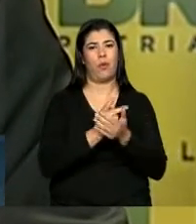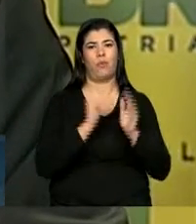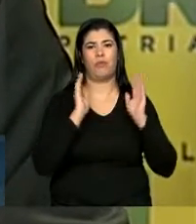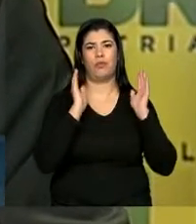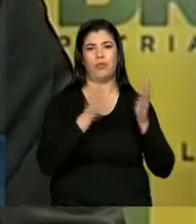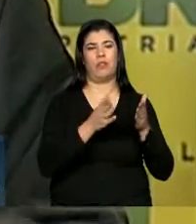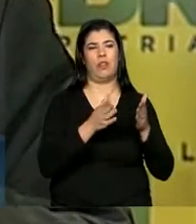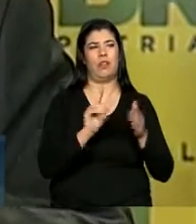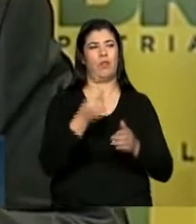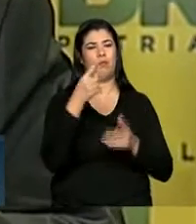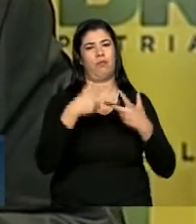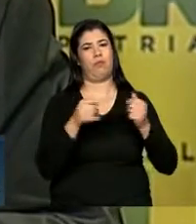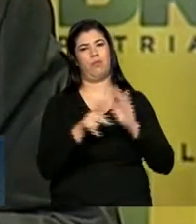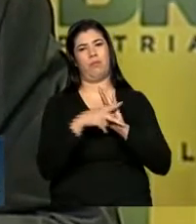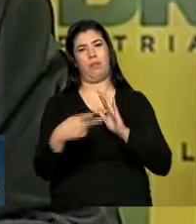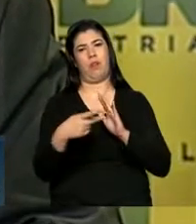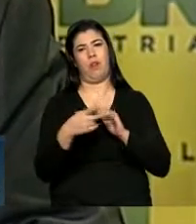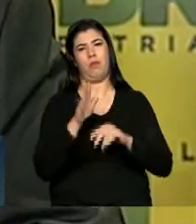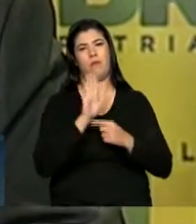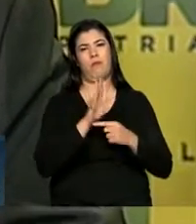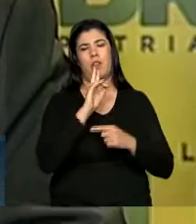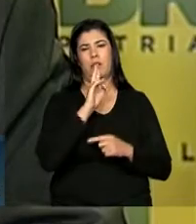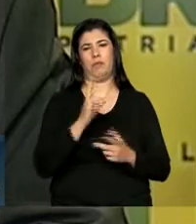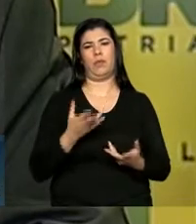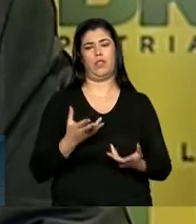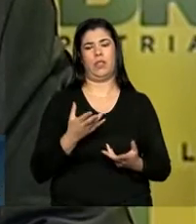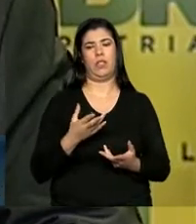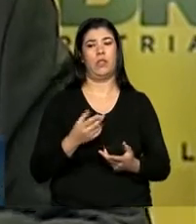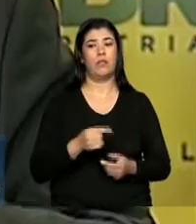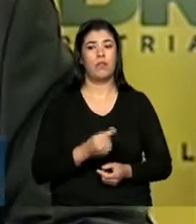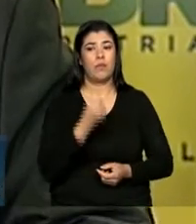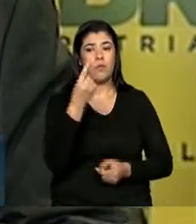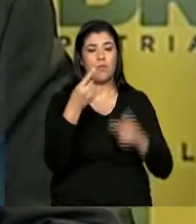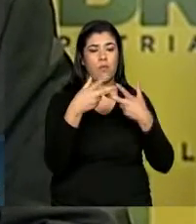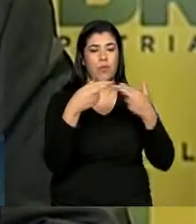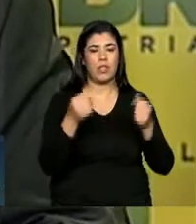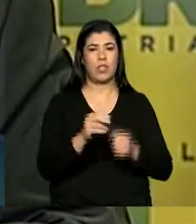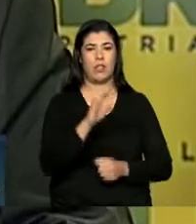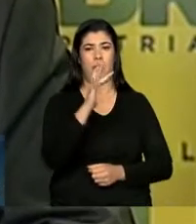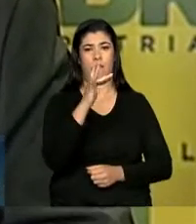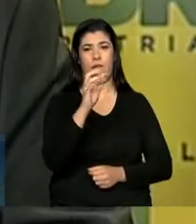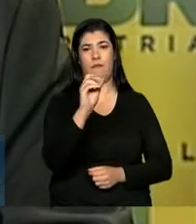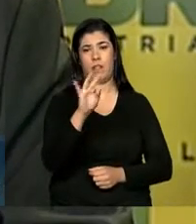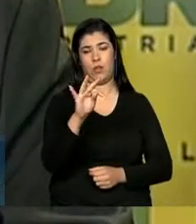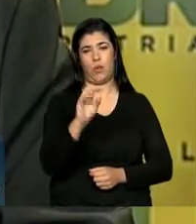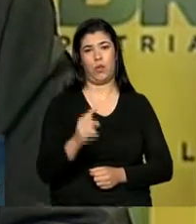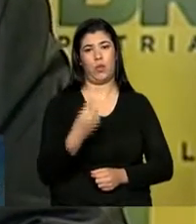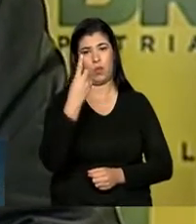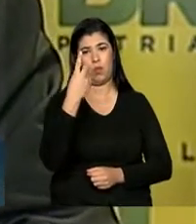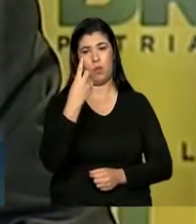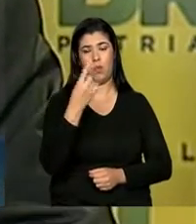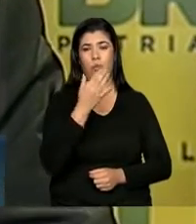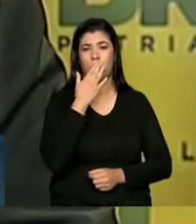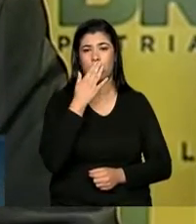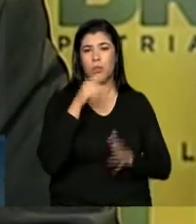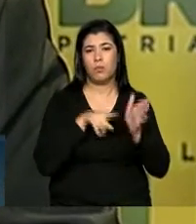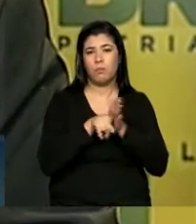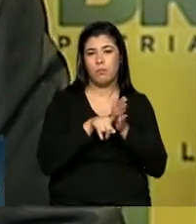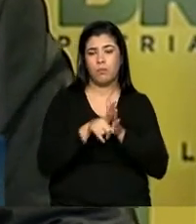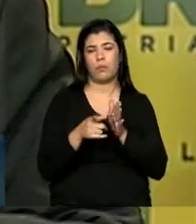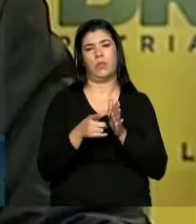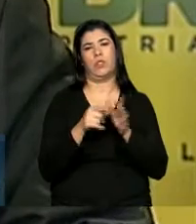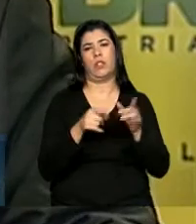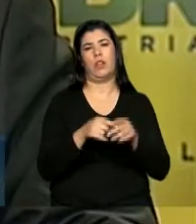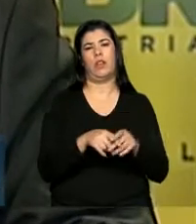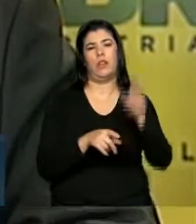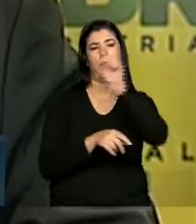fator. Então, para nós é muito gratificante encontrar no dado. Mas, Flávia, esse fator